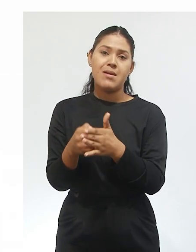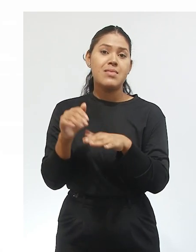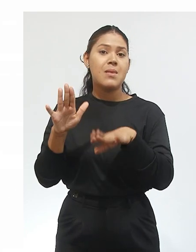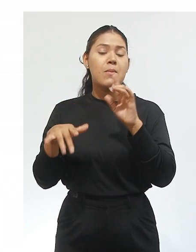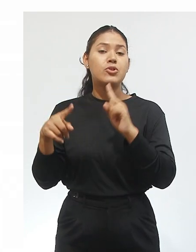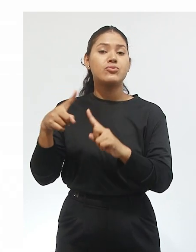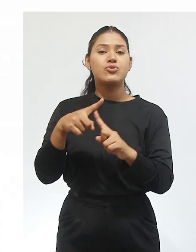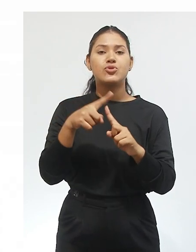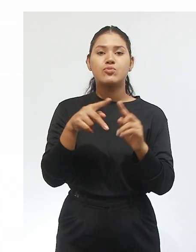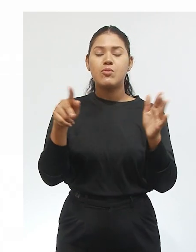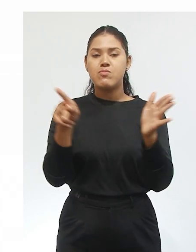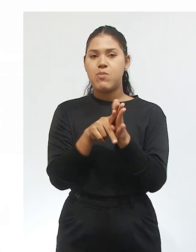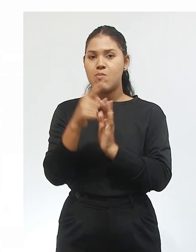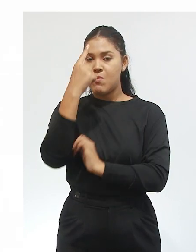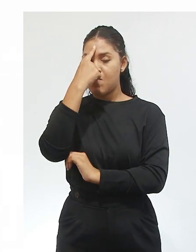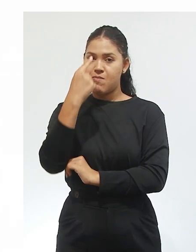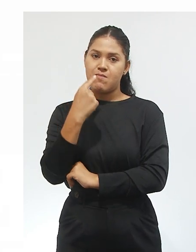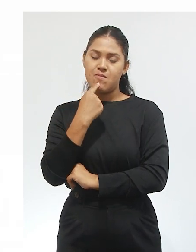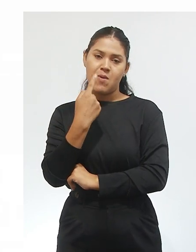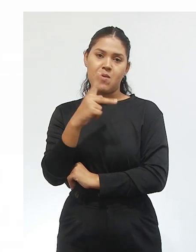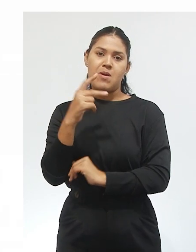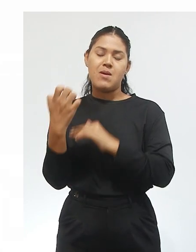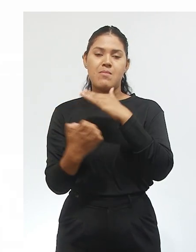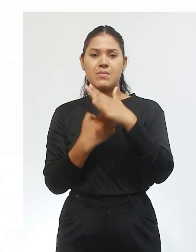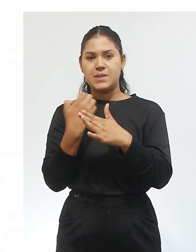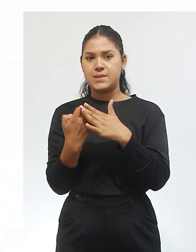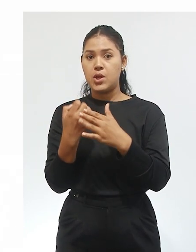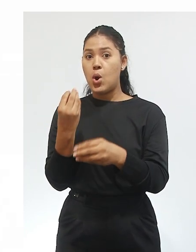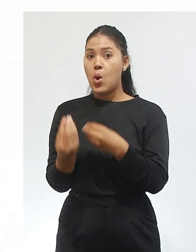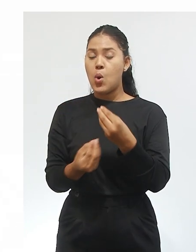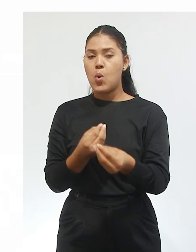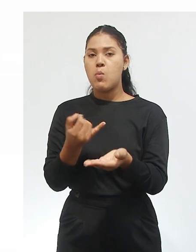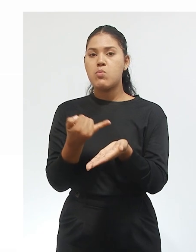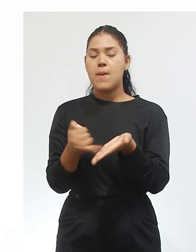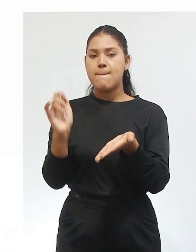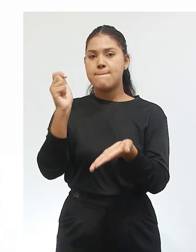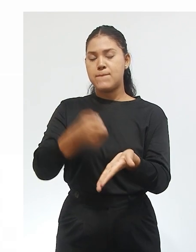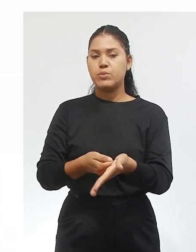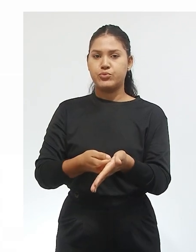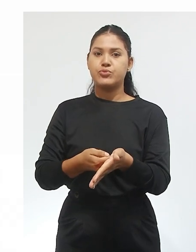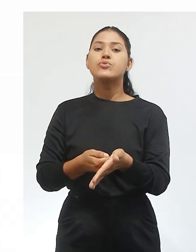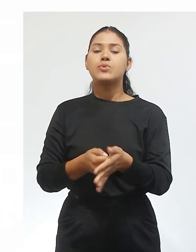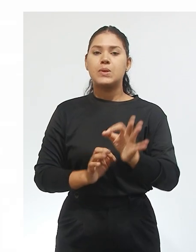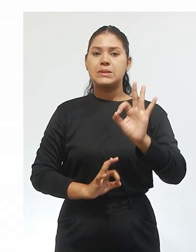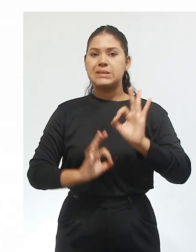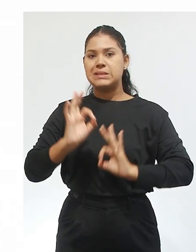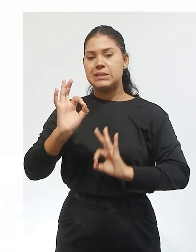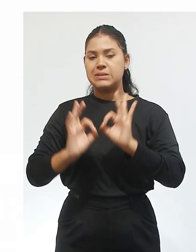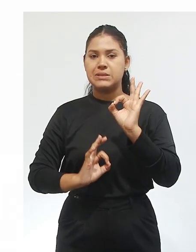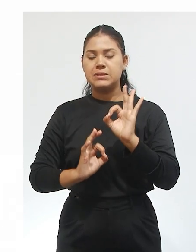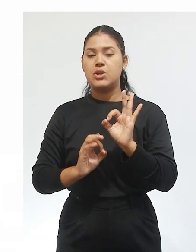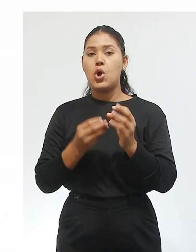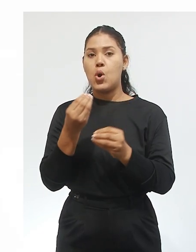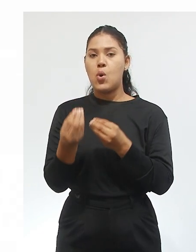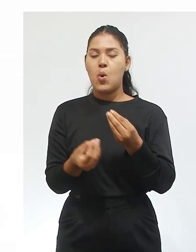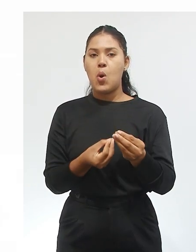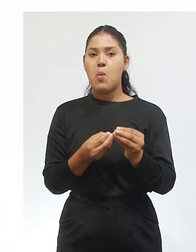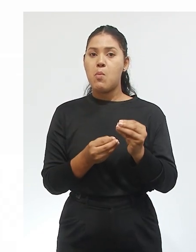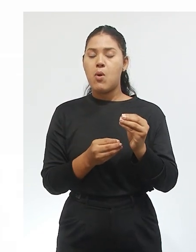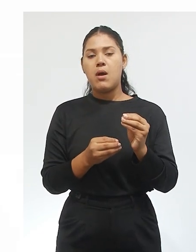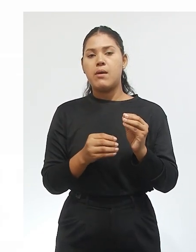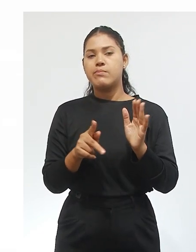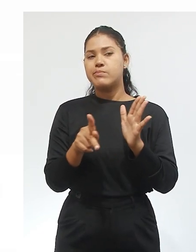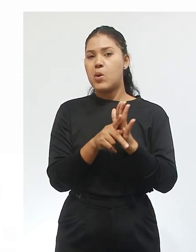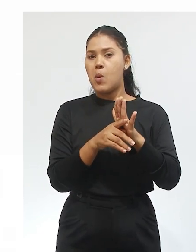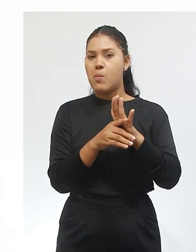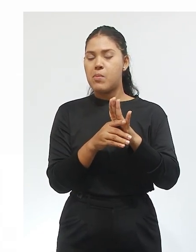Vai depender aqui da forma que ele apura o imposto de renda, ou seja, depende da empresa, do regime de tributação da